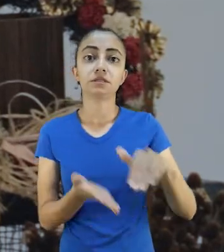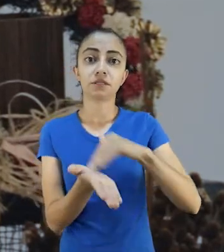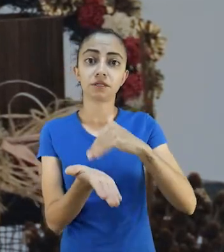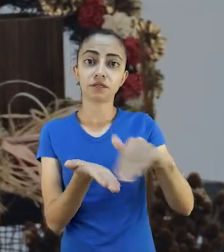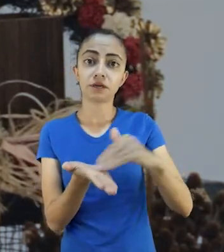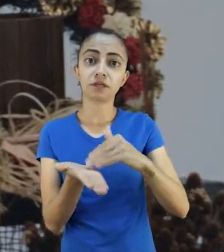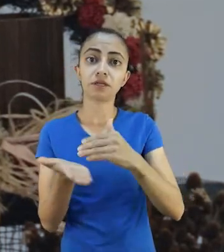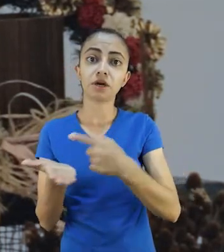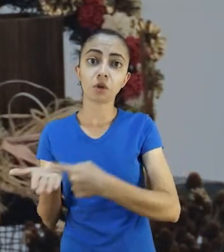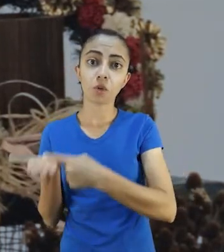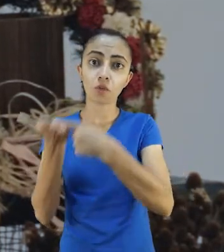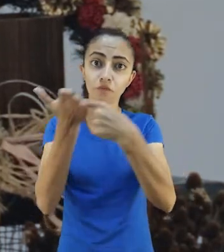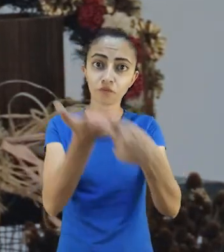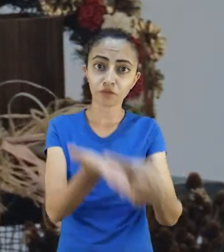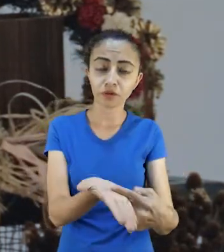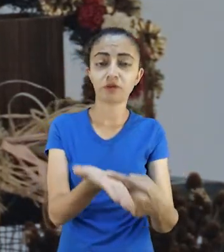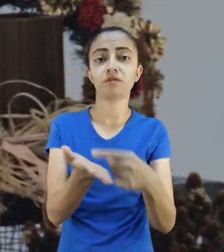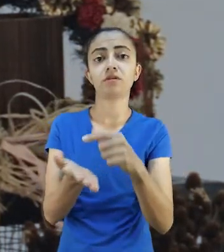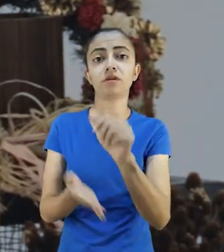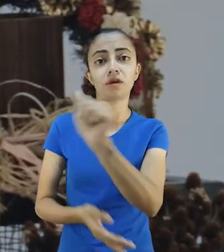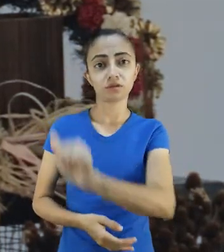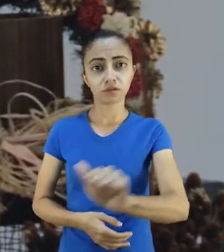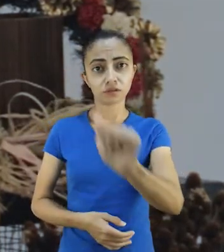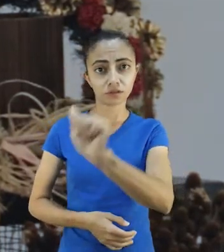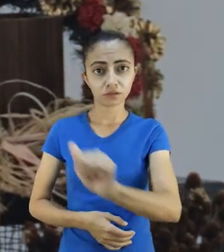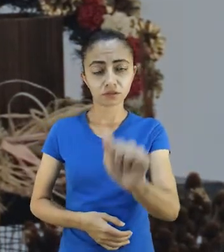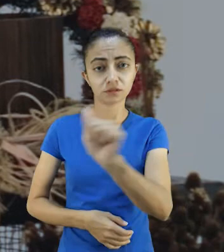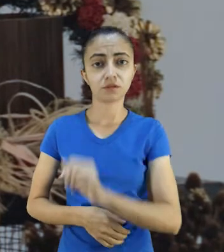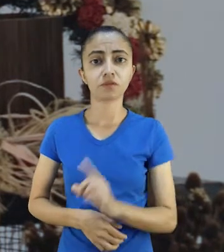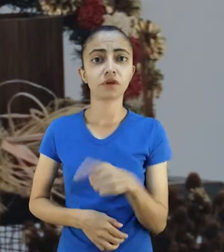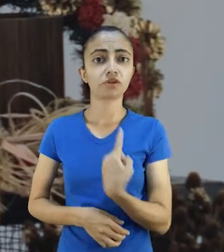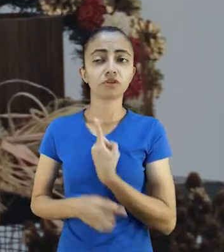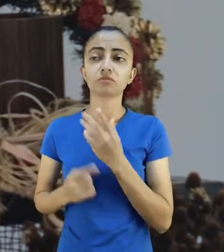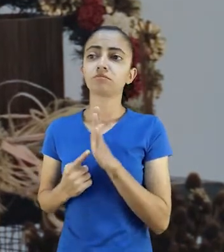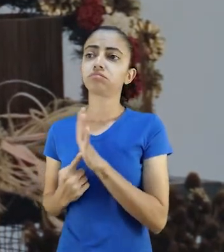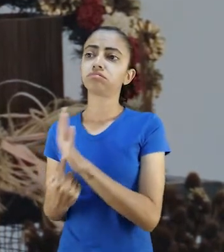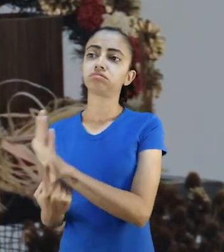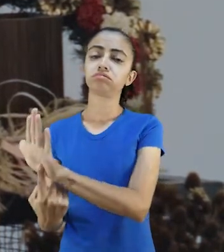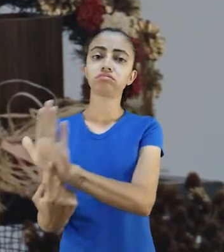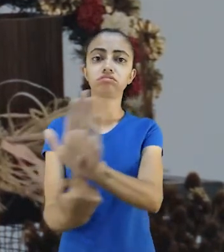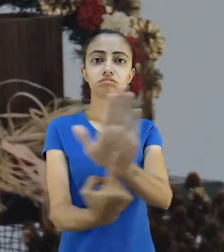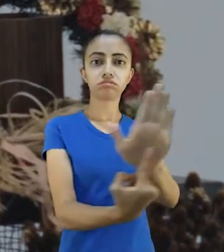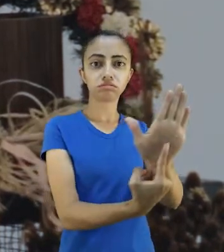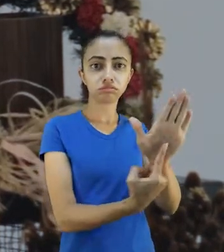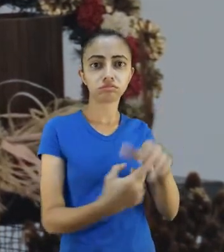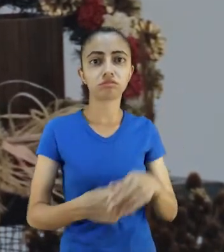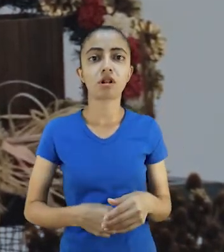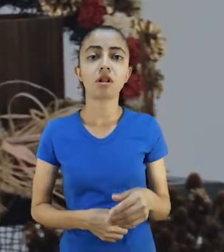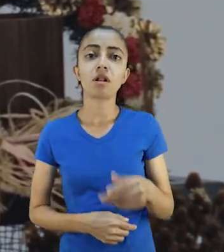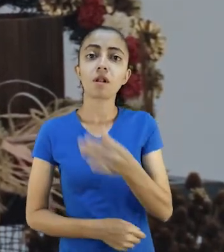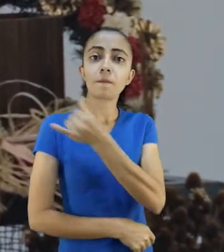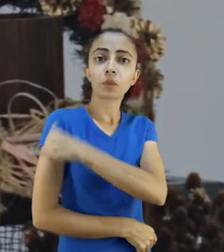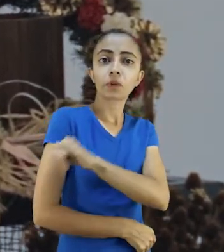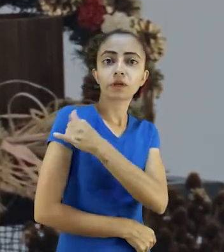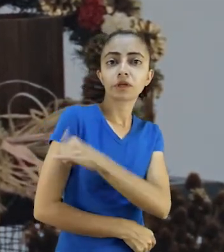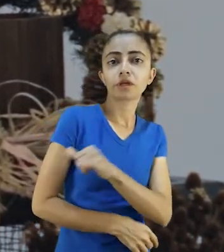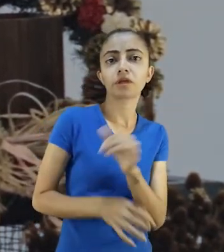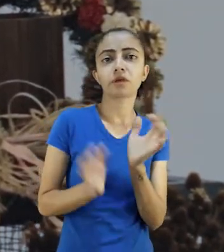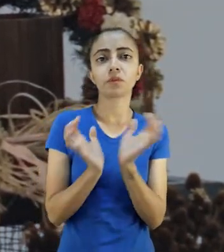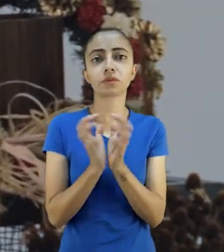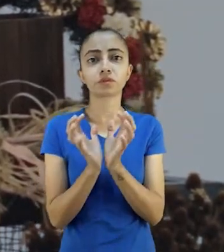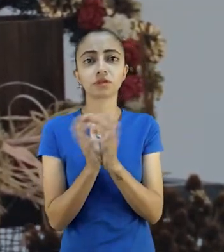né? A associação. E a gente faz muita exposição. Né, vai para o Rio, vai para